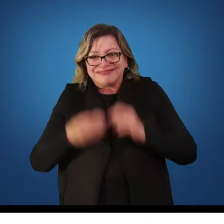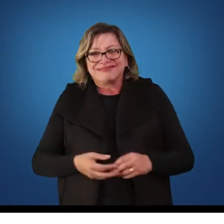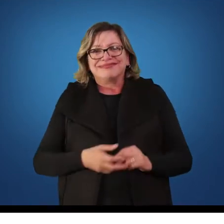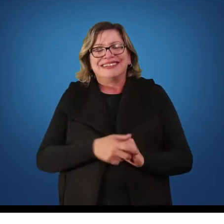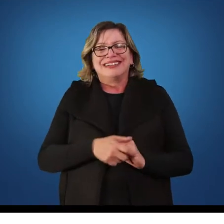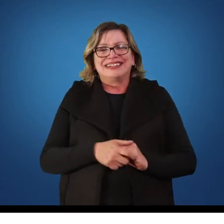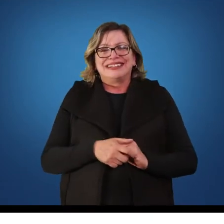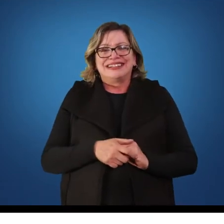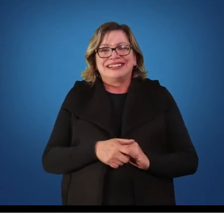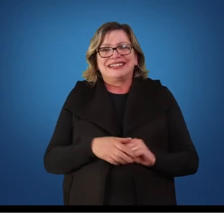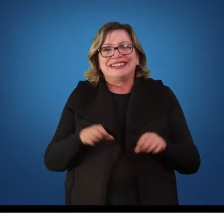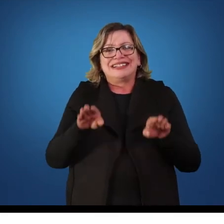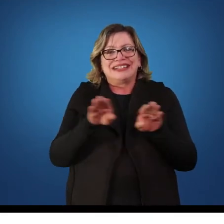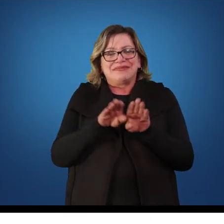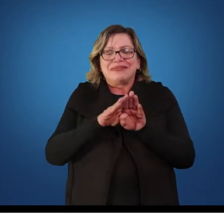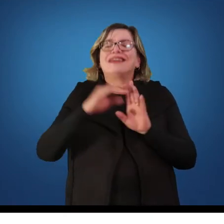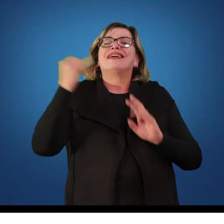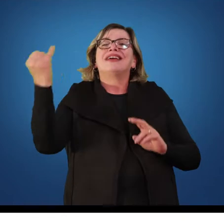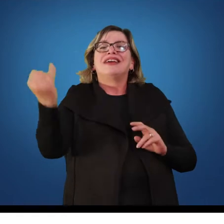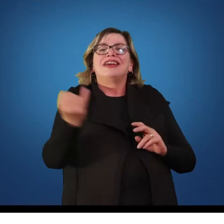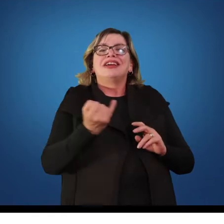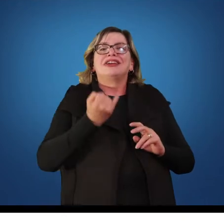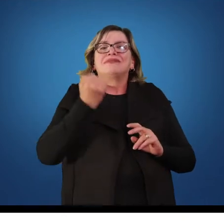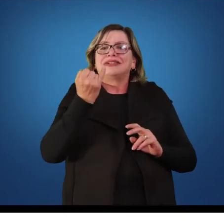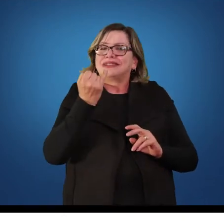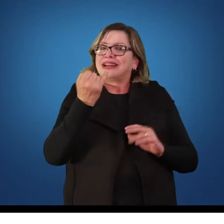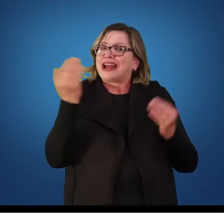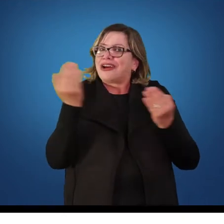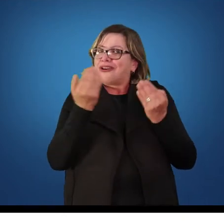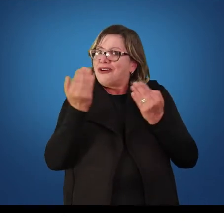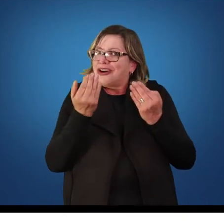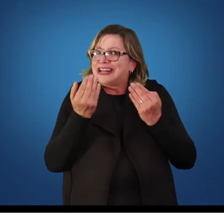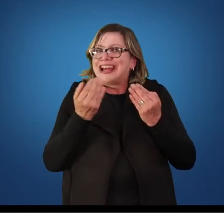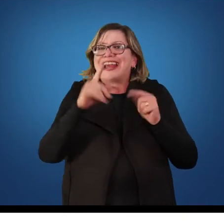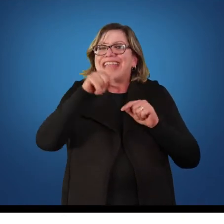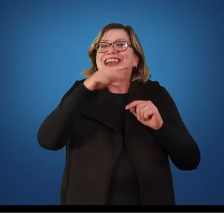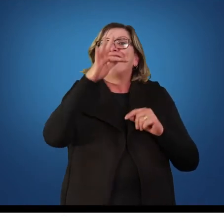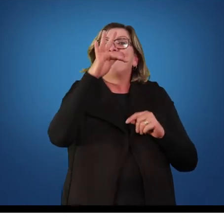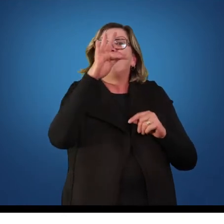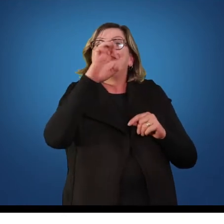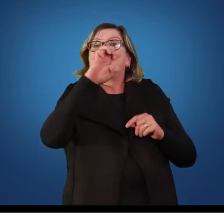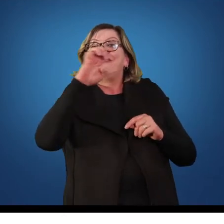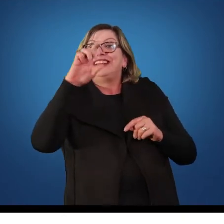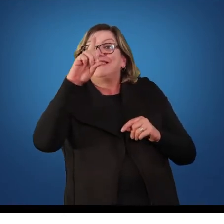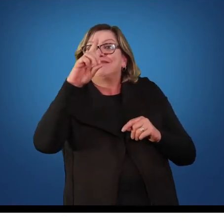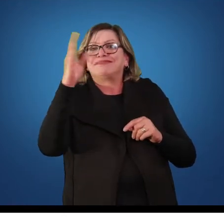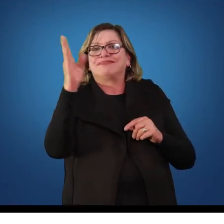outra coisa que é importante nós estamos fazendo aqui uma ufir téchiné